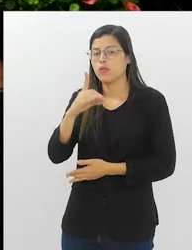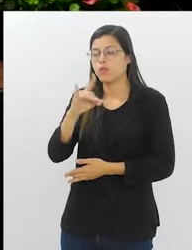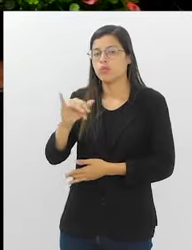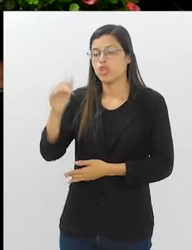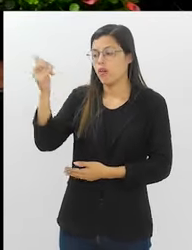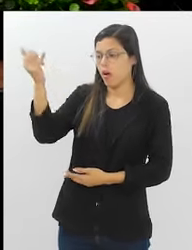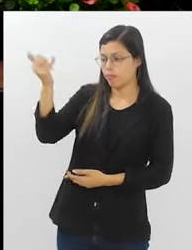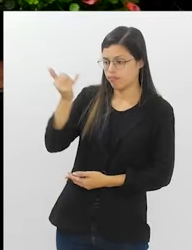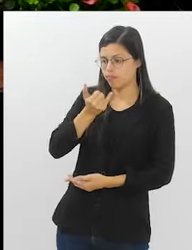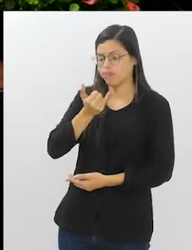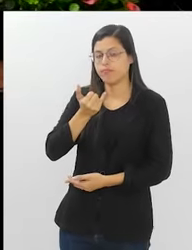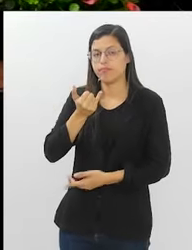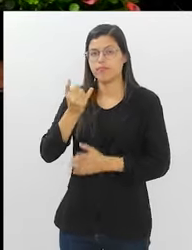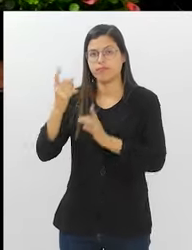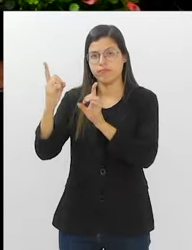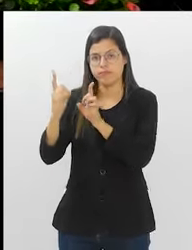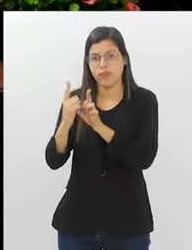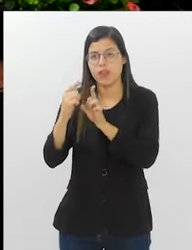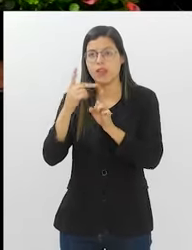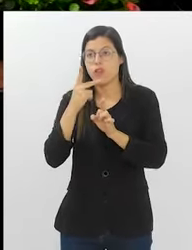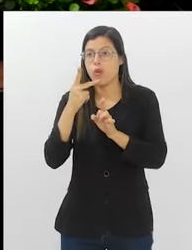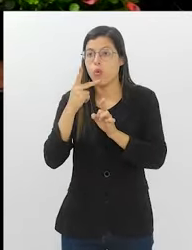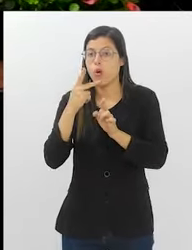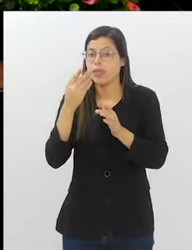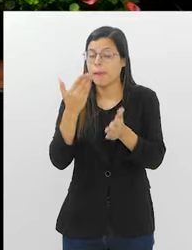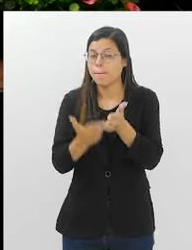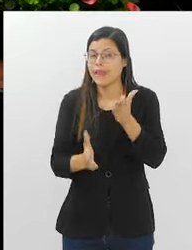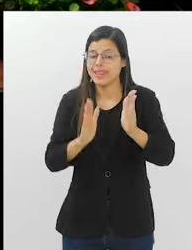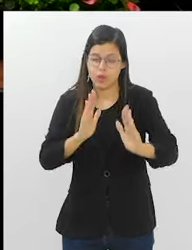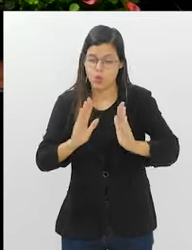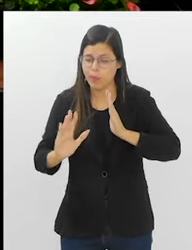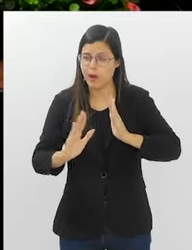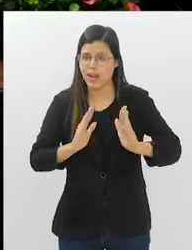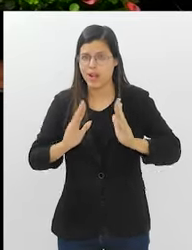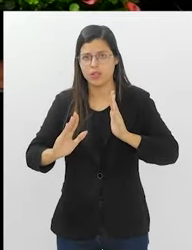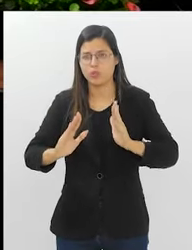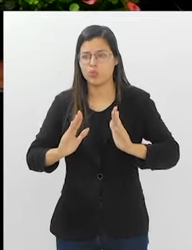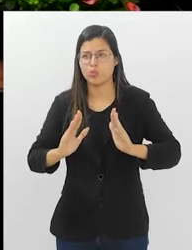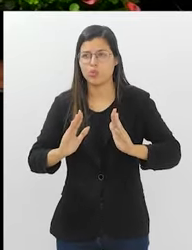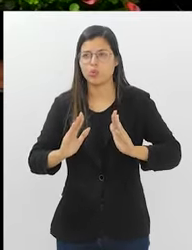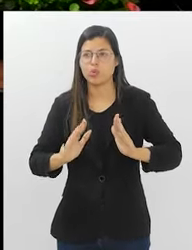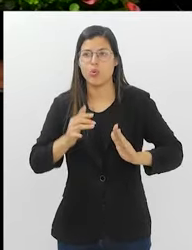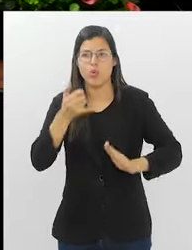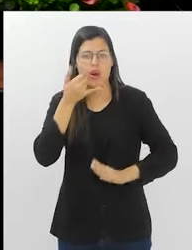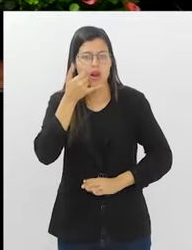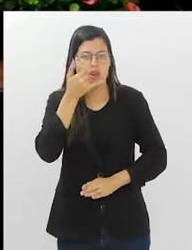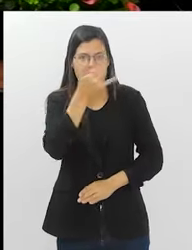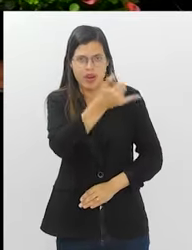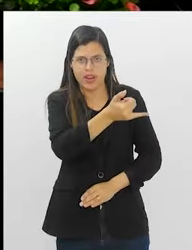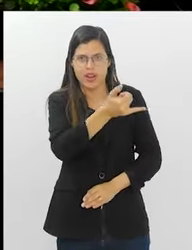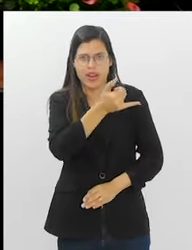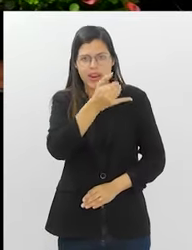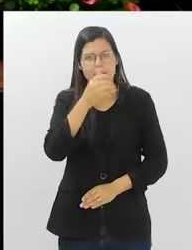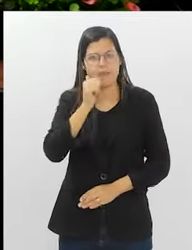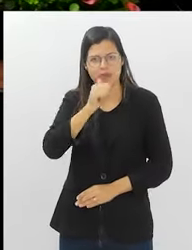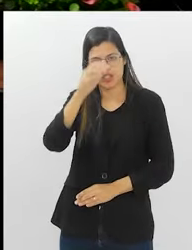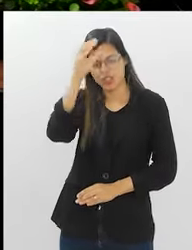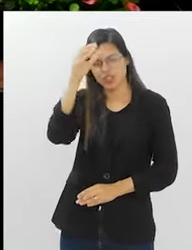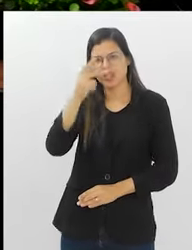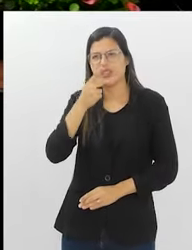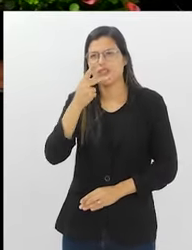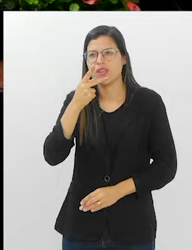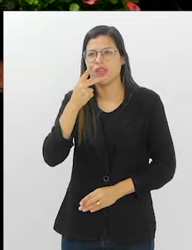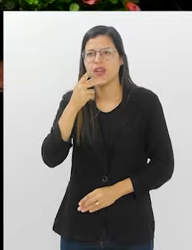mim, aparece e diz assim, olha, eles estão perdendo prazo. Avisa que tem um prazo que eles estão perdendo. Aí eu liguei para casa da minha tia e disse,